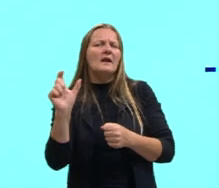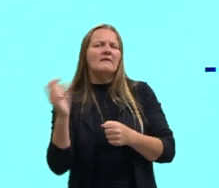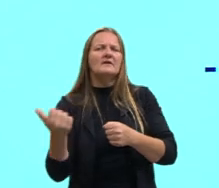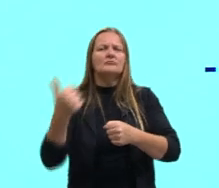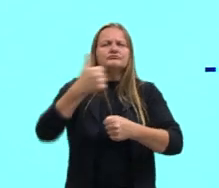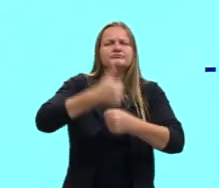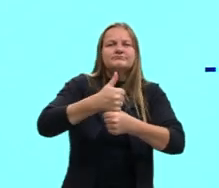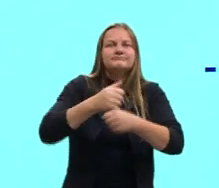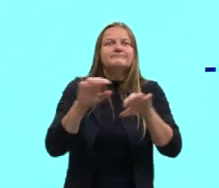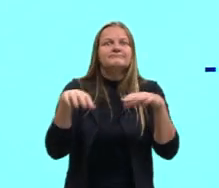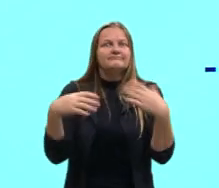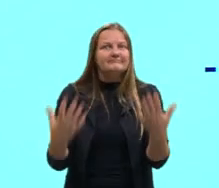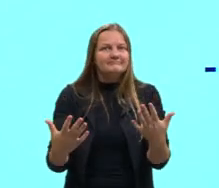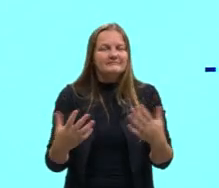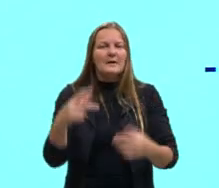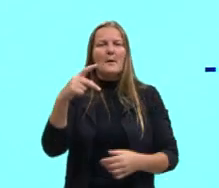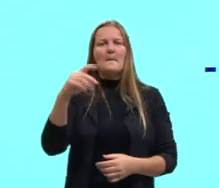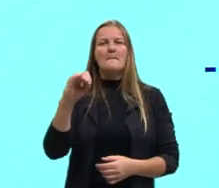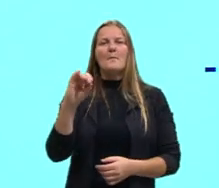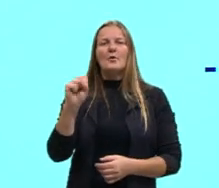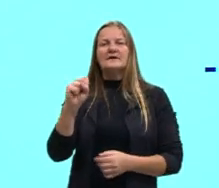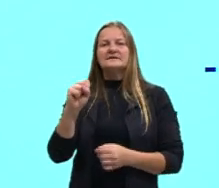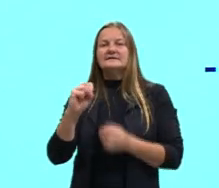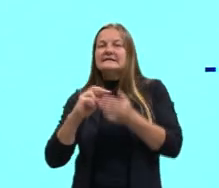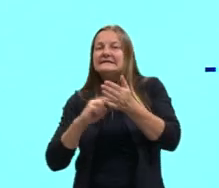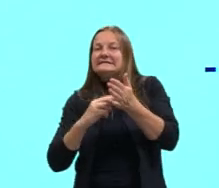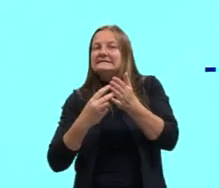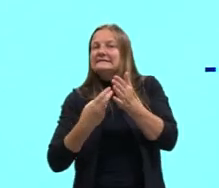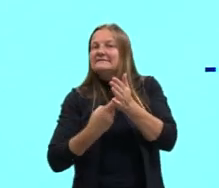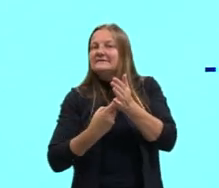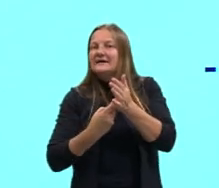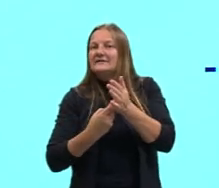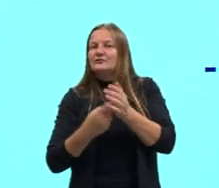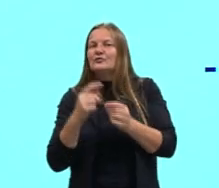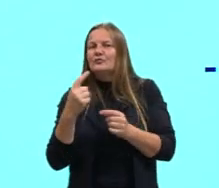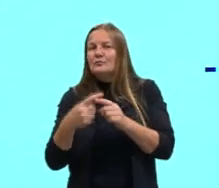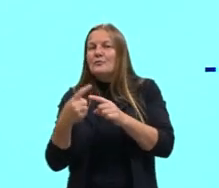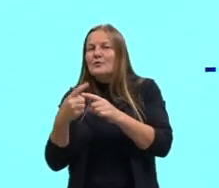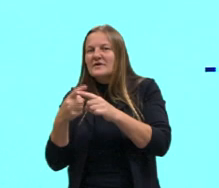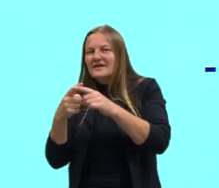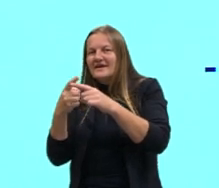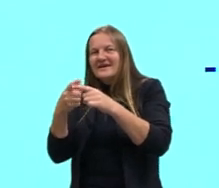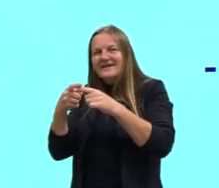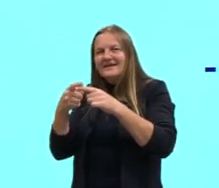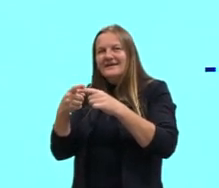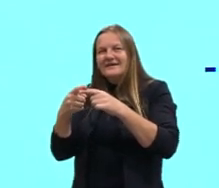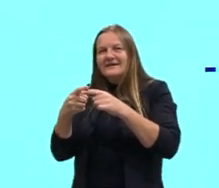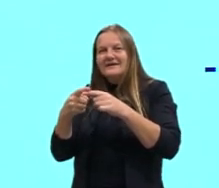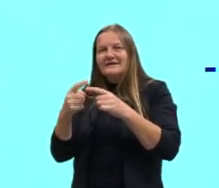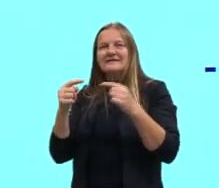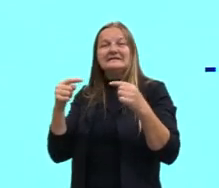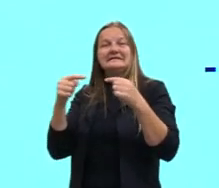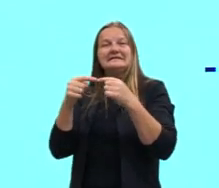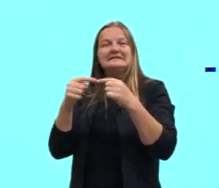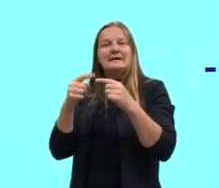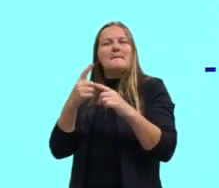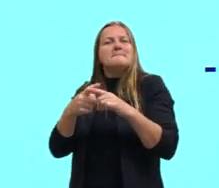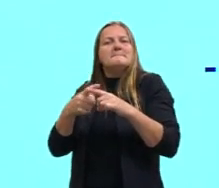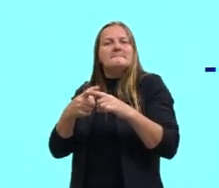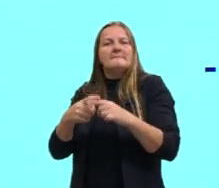essa palavra que poderia substituir-se pois aqui sem alterar o valor de sentido porque ele tem um valor de sentido